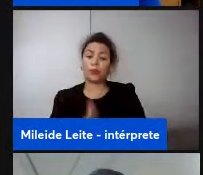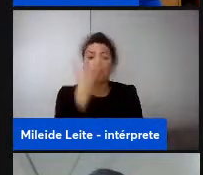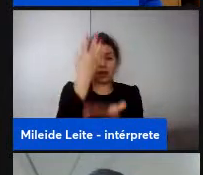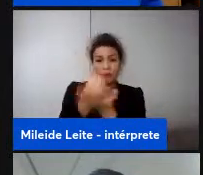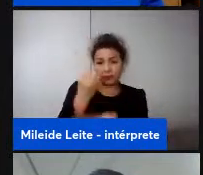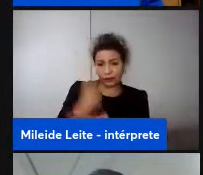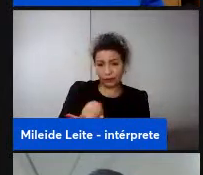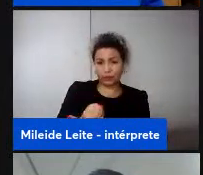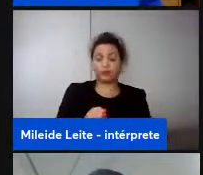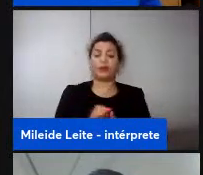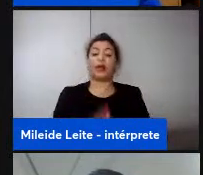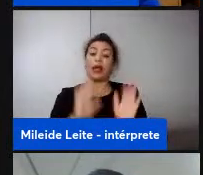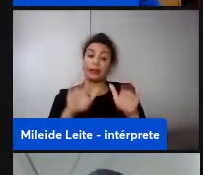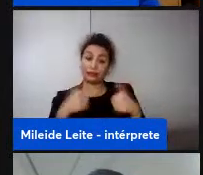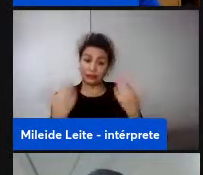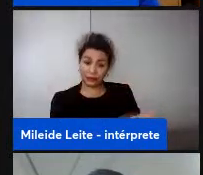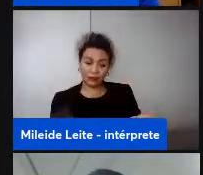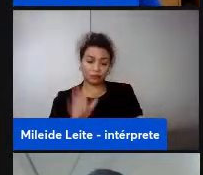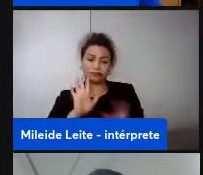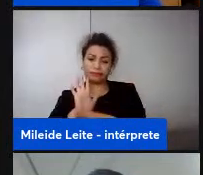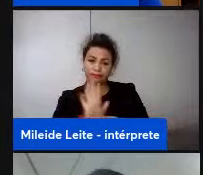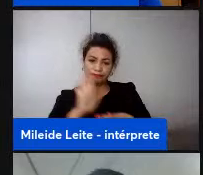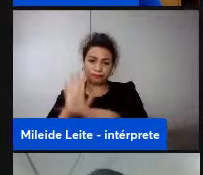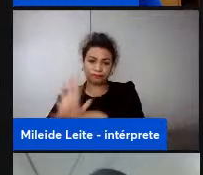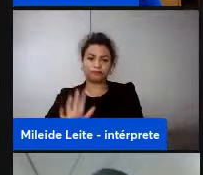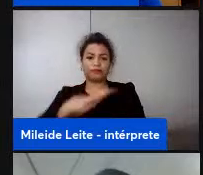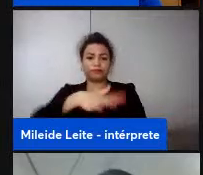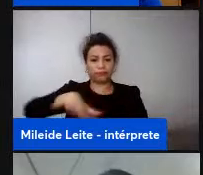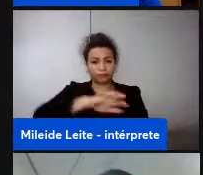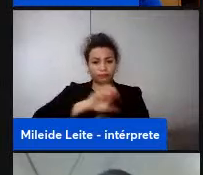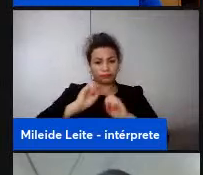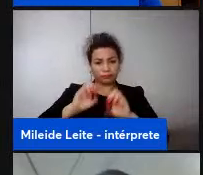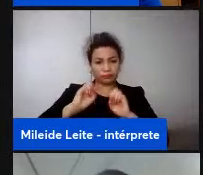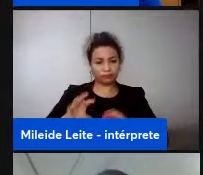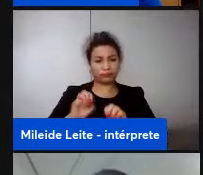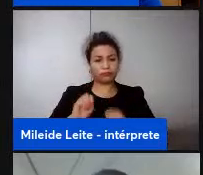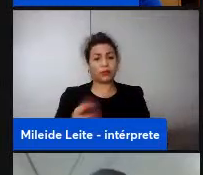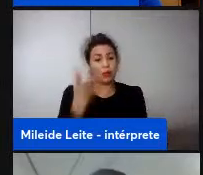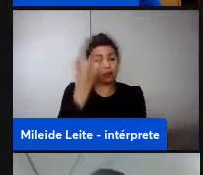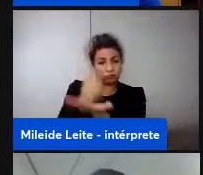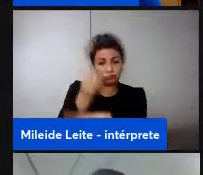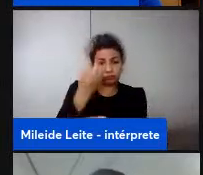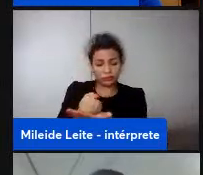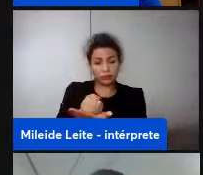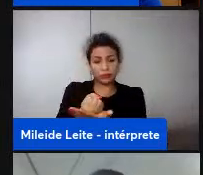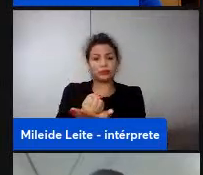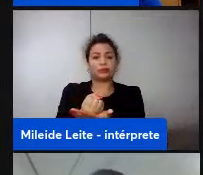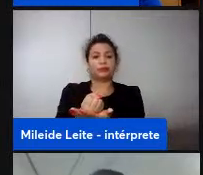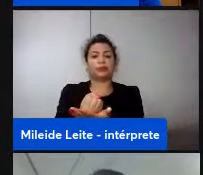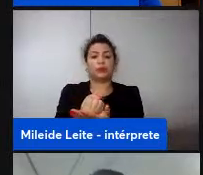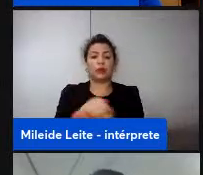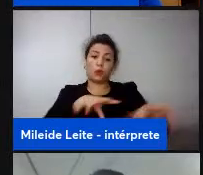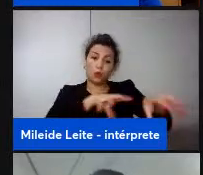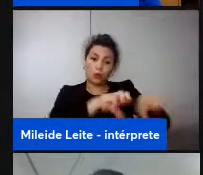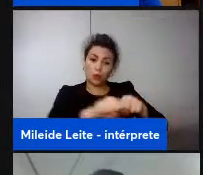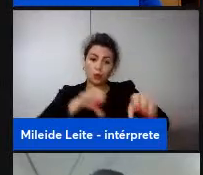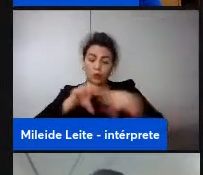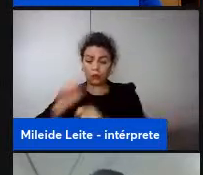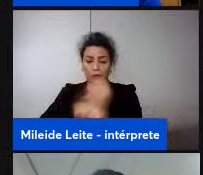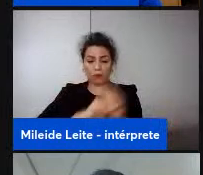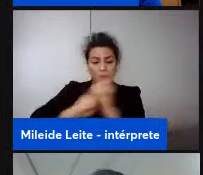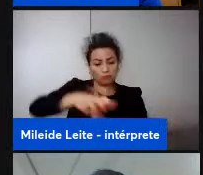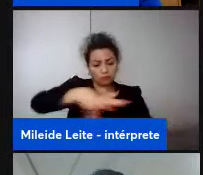alfabetização. Então, as contribuições da educação para a alfabetização e para, né, a formação de uma